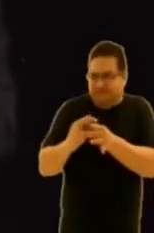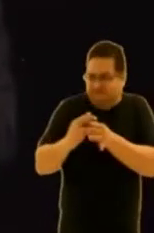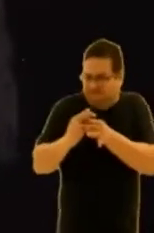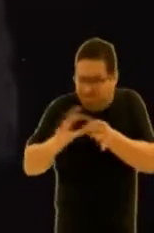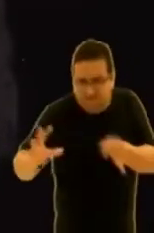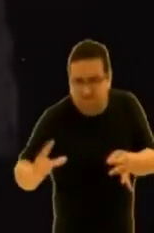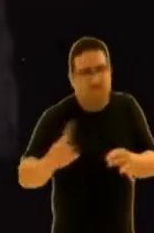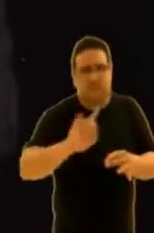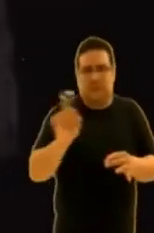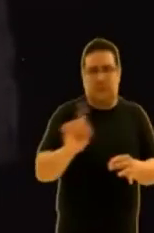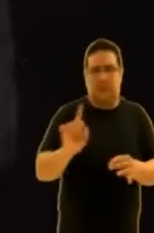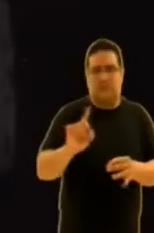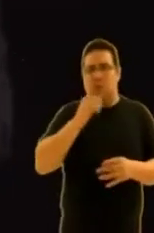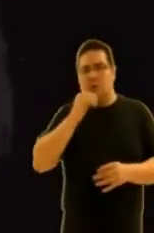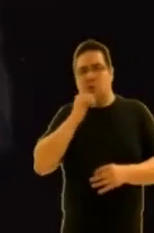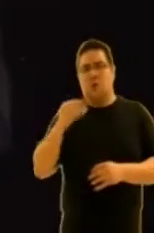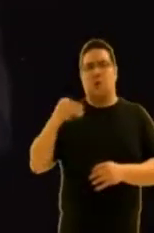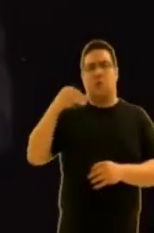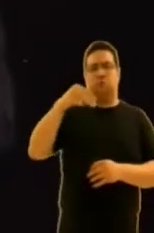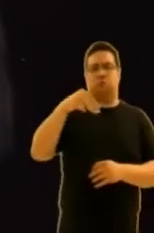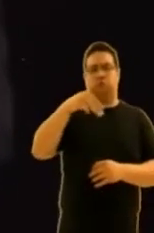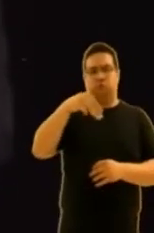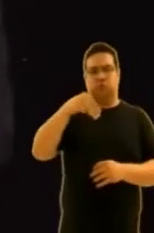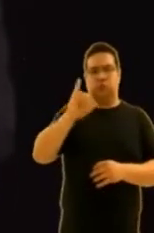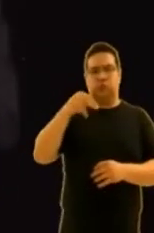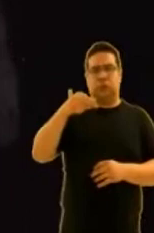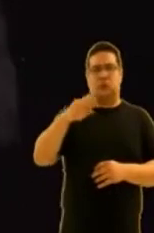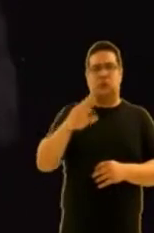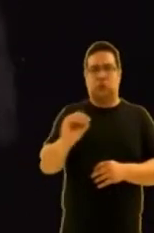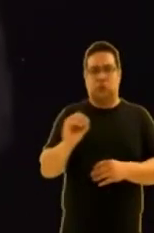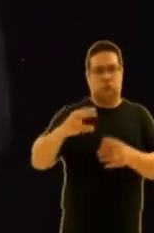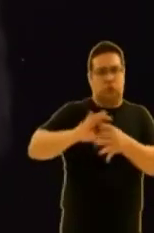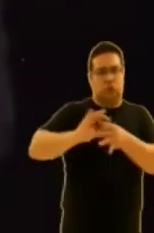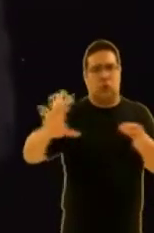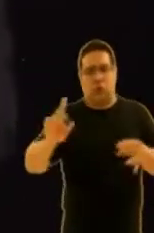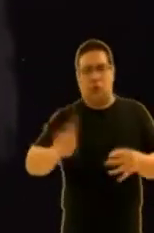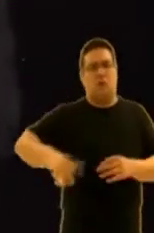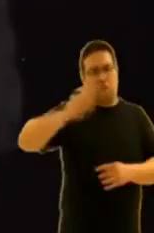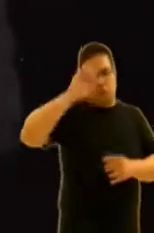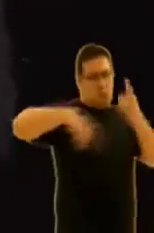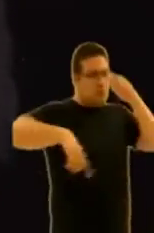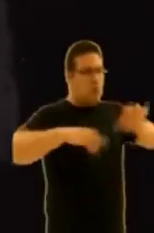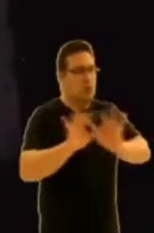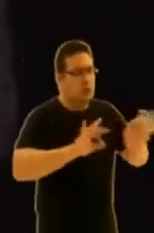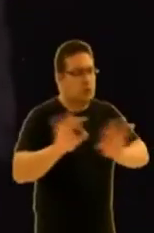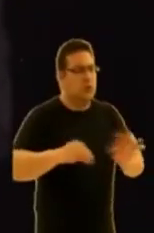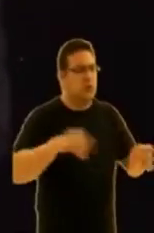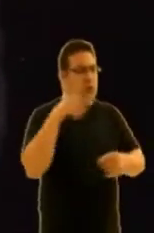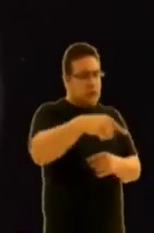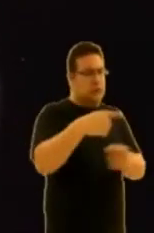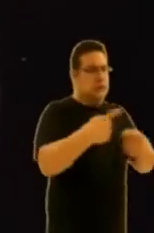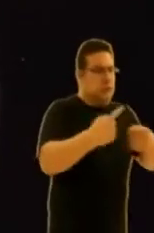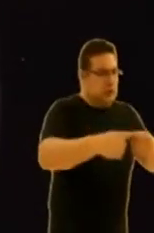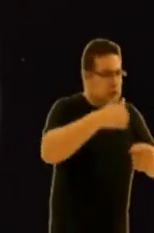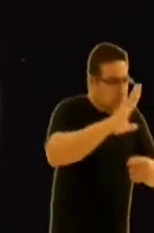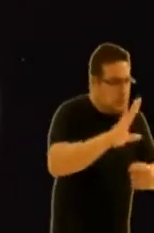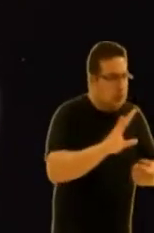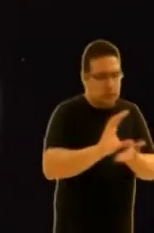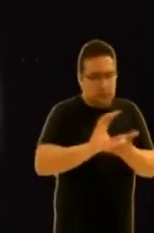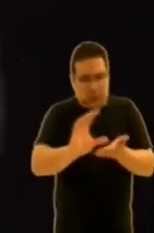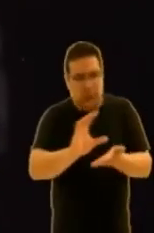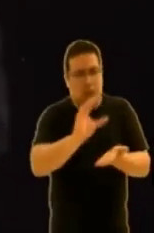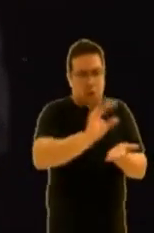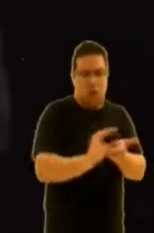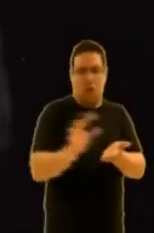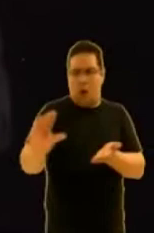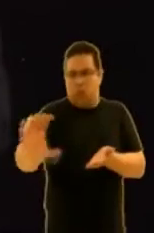ministro têm poder para definir de como é que o Fundeb vai funcionar, ou se um município vai receber mais esse ano, menos